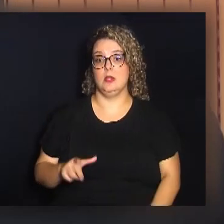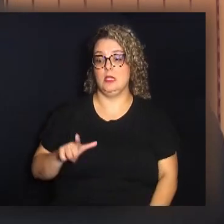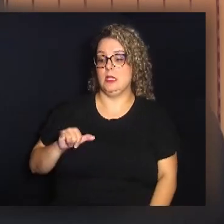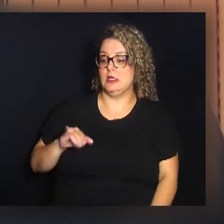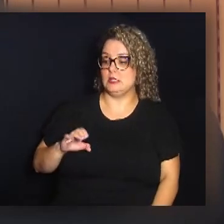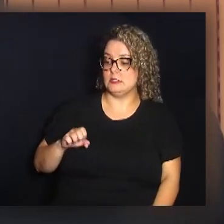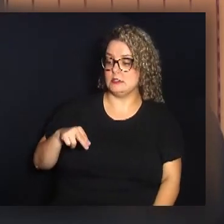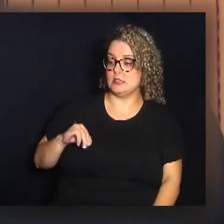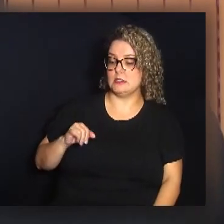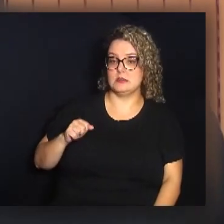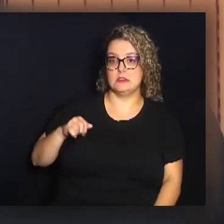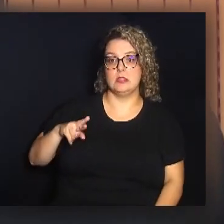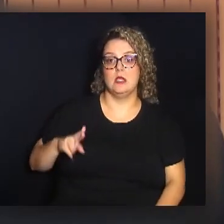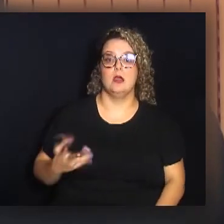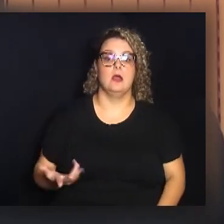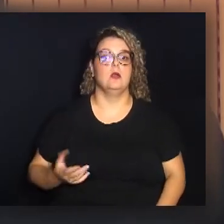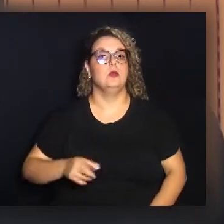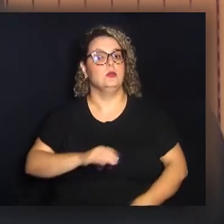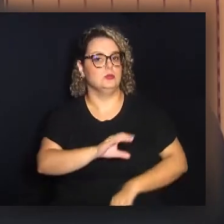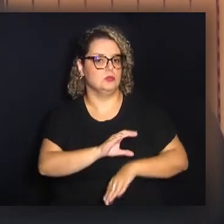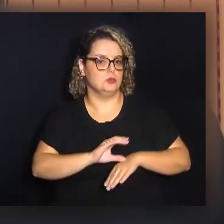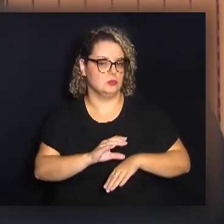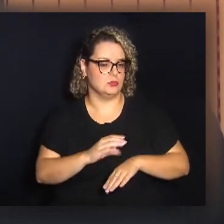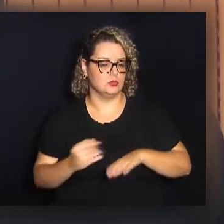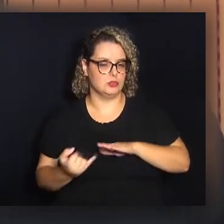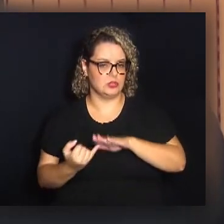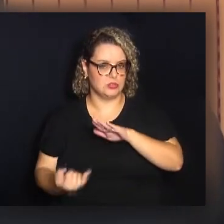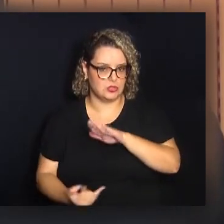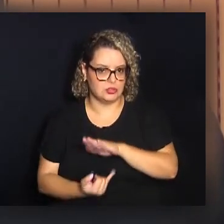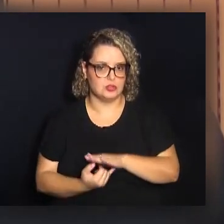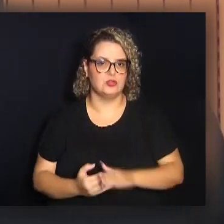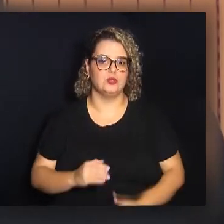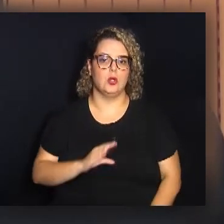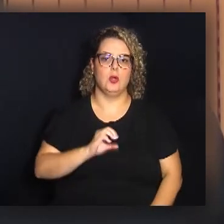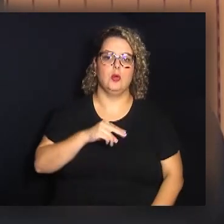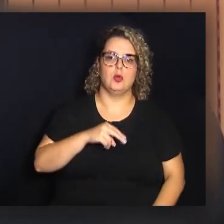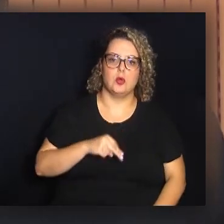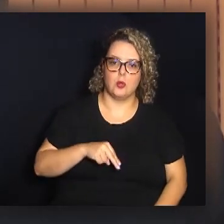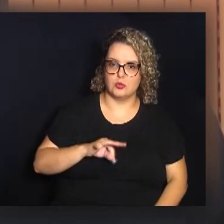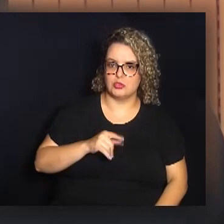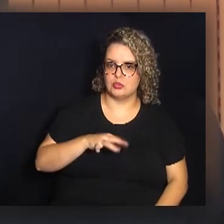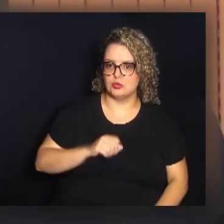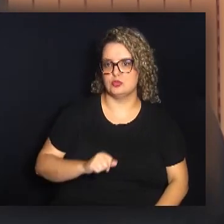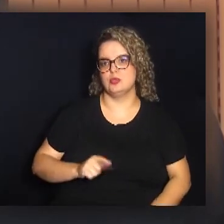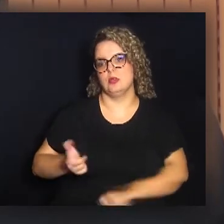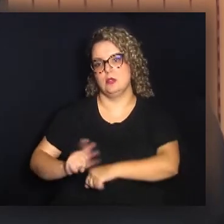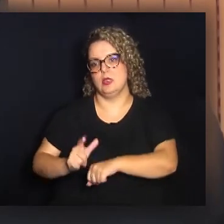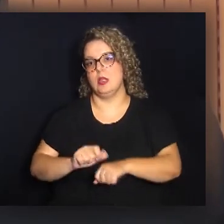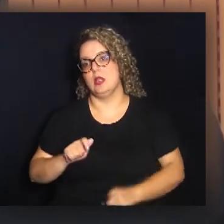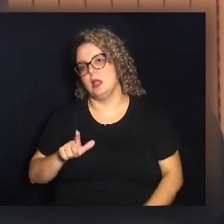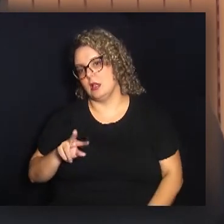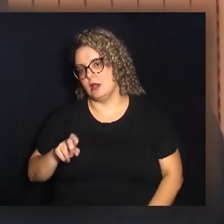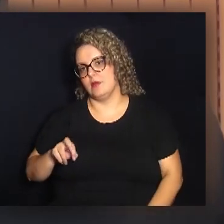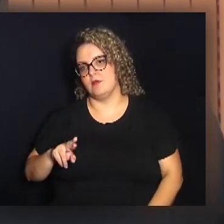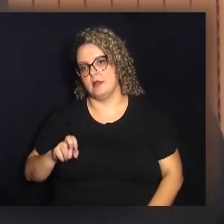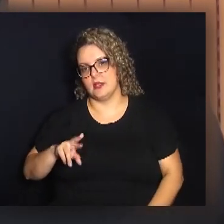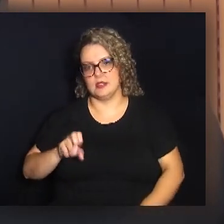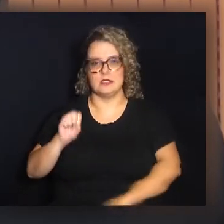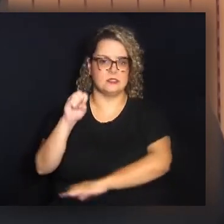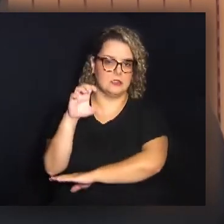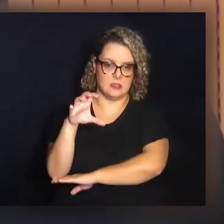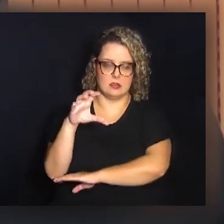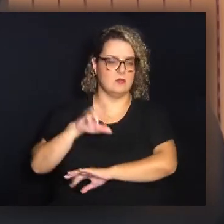E licenciar os usos comerciais, institucionais e industriais e também os alvarás de eventos e